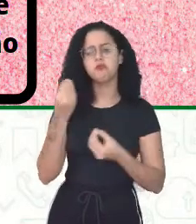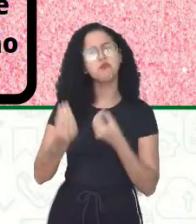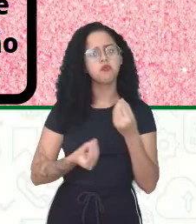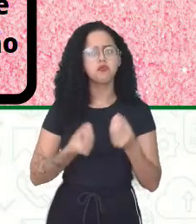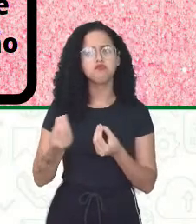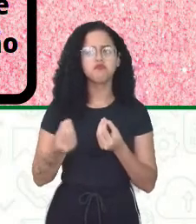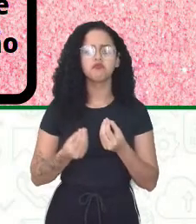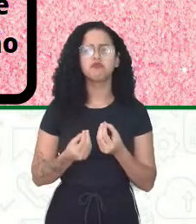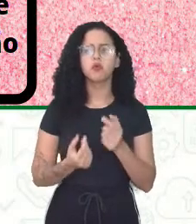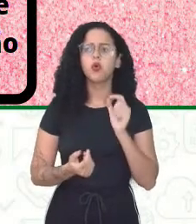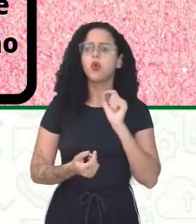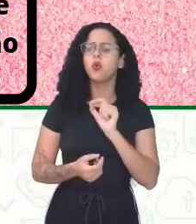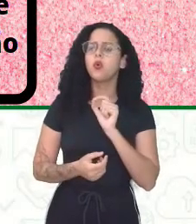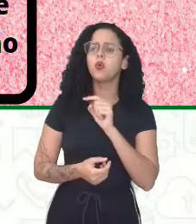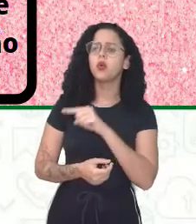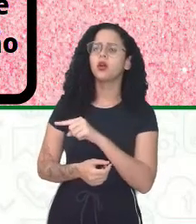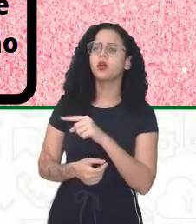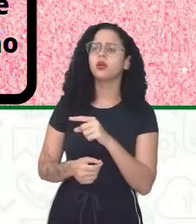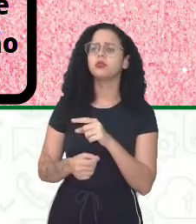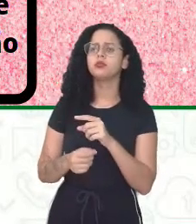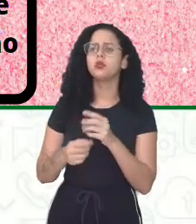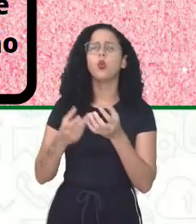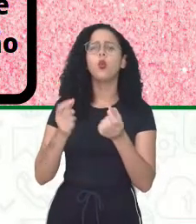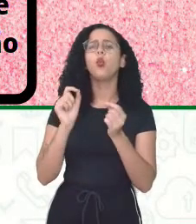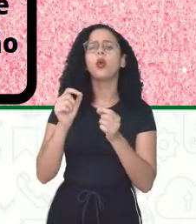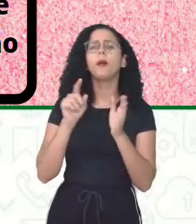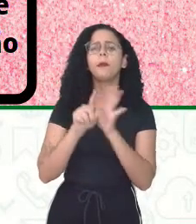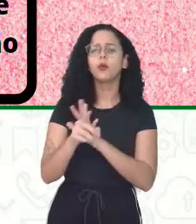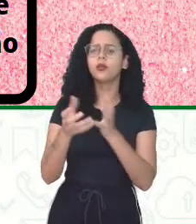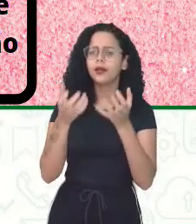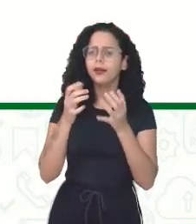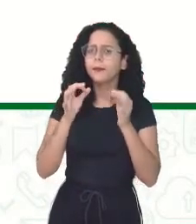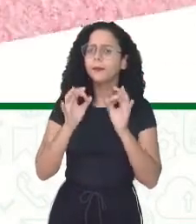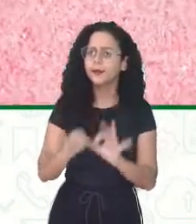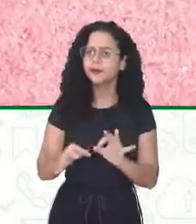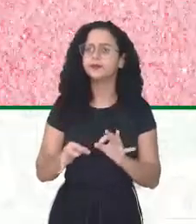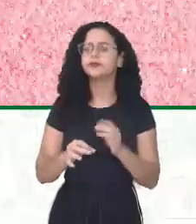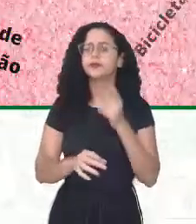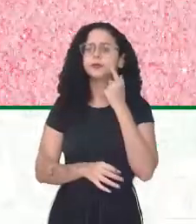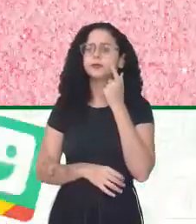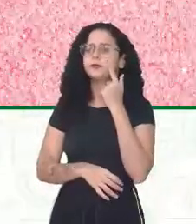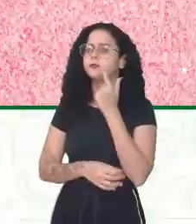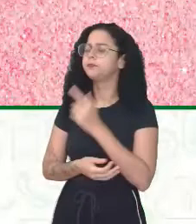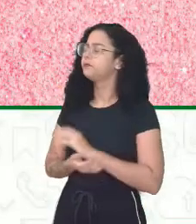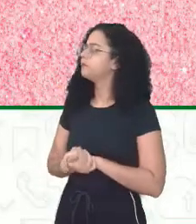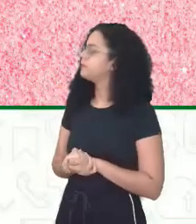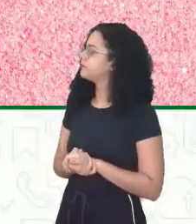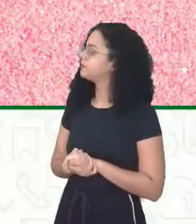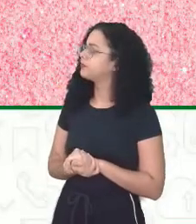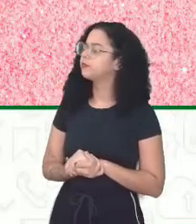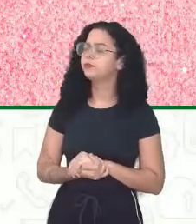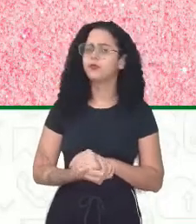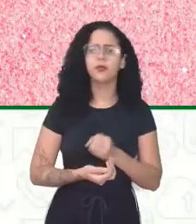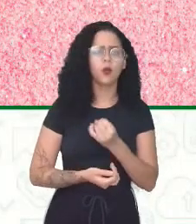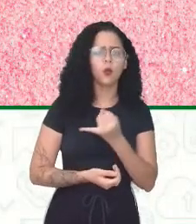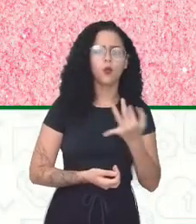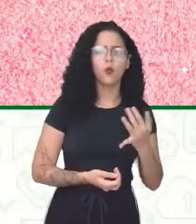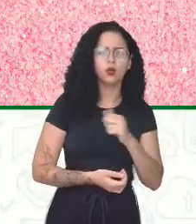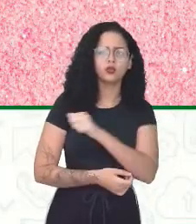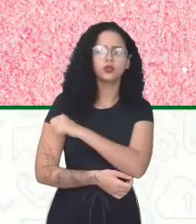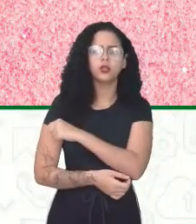E o que a questão quer de fato? Vamos ver. Olha só. Quantos